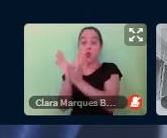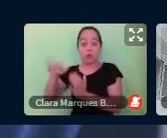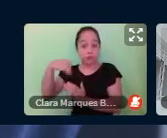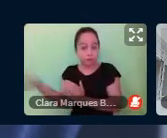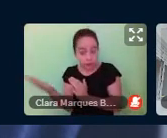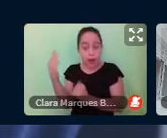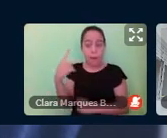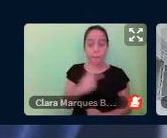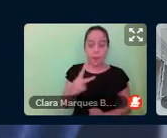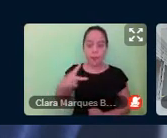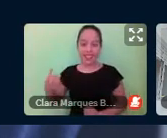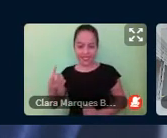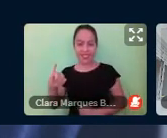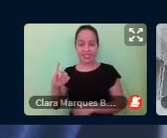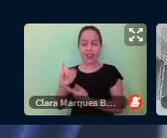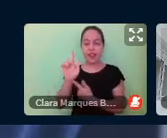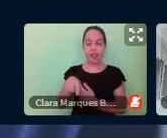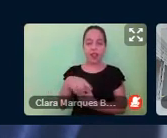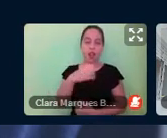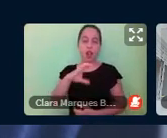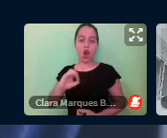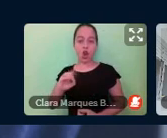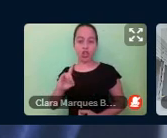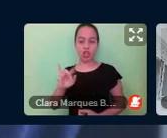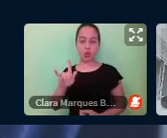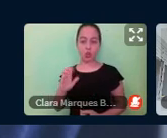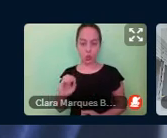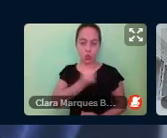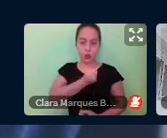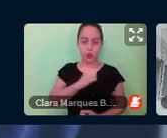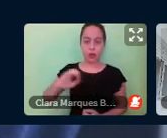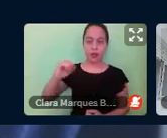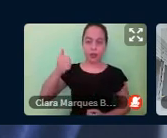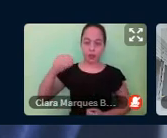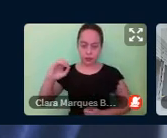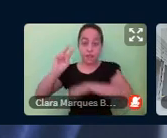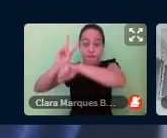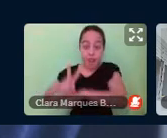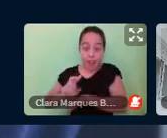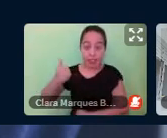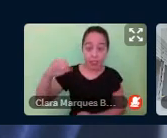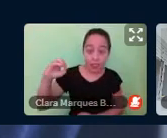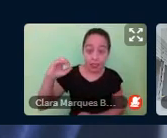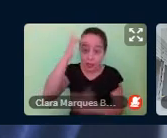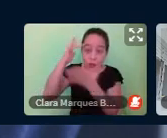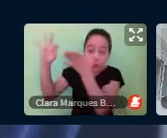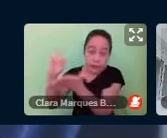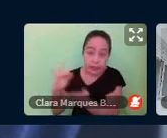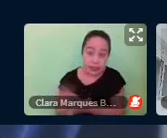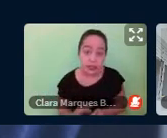ou indígenas, que é o código 012. O número de vagas, 10. Número de inscritos,